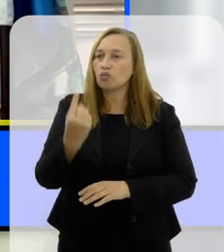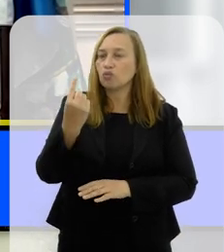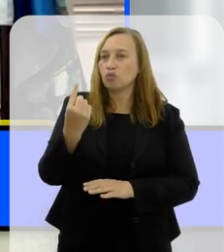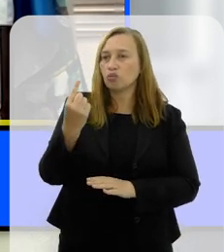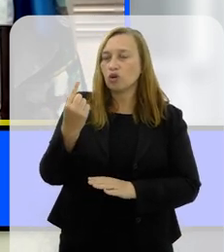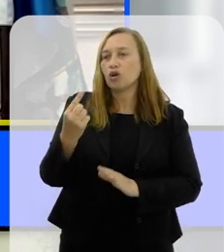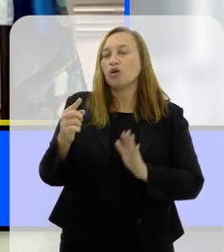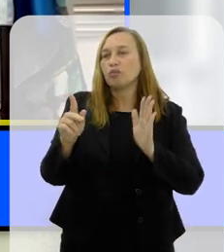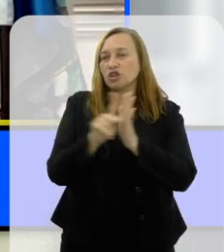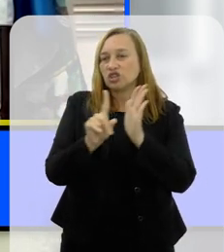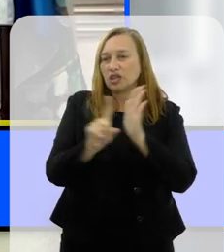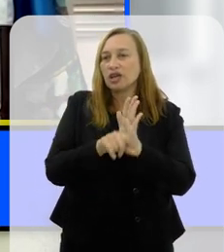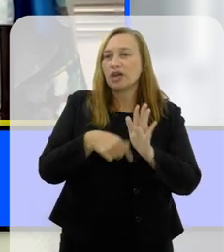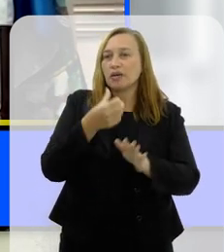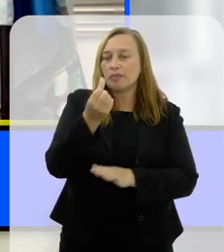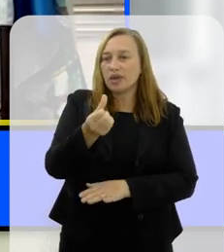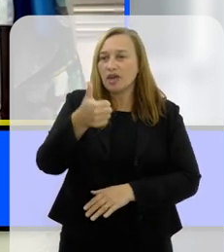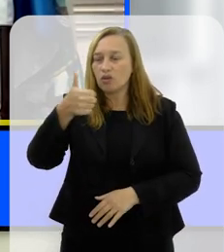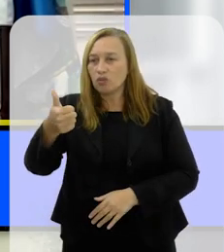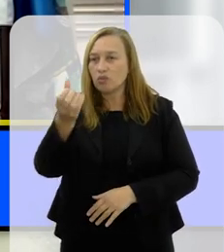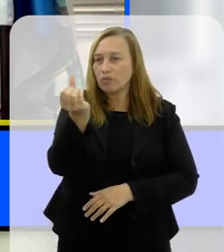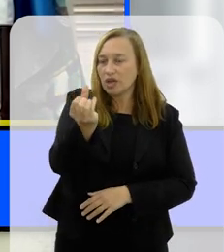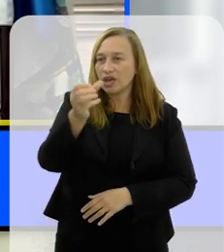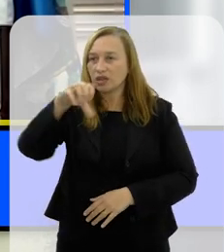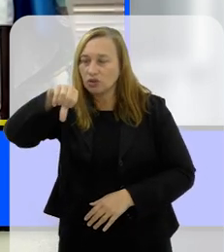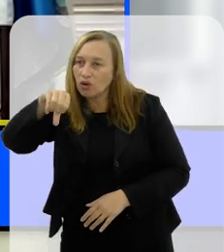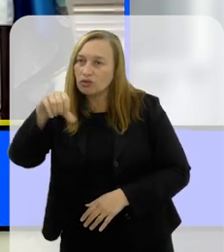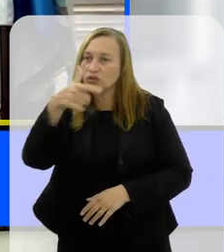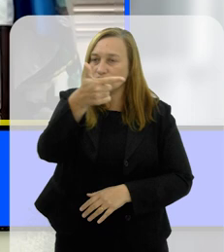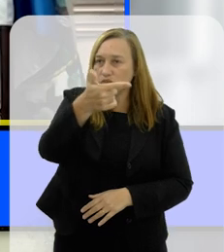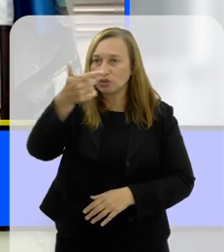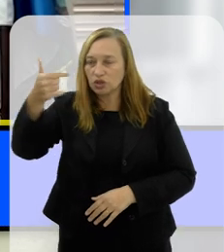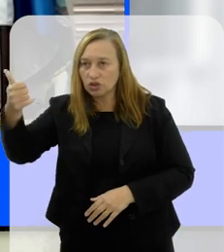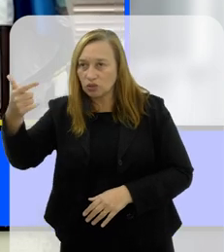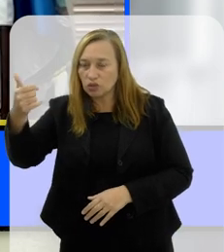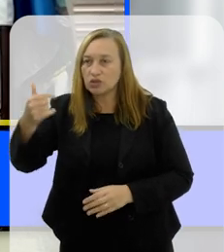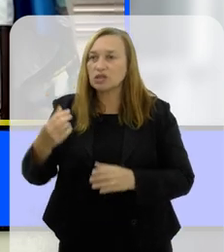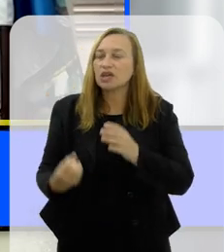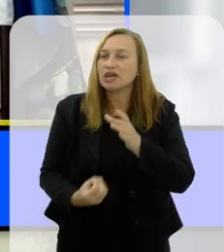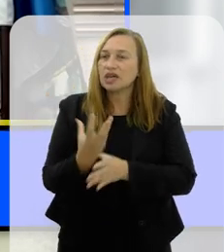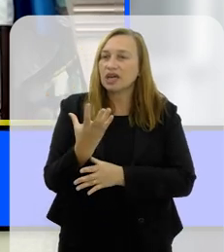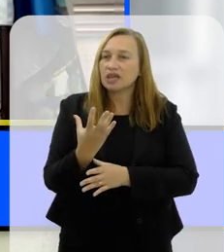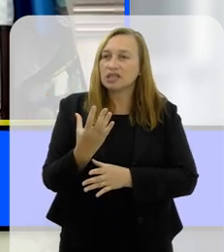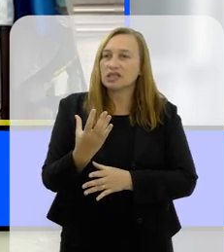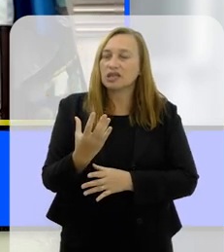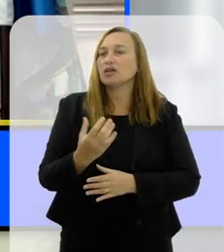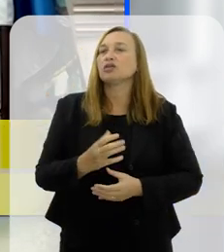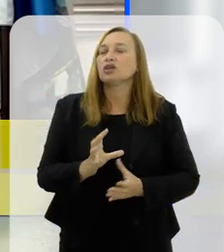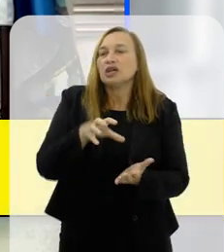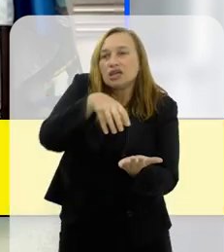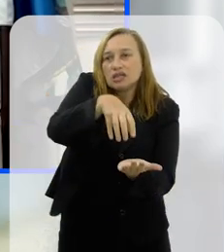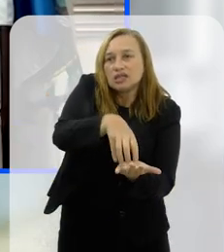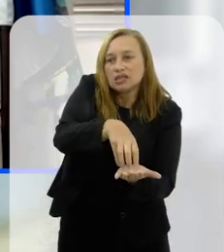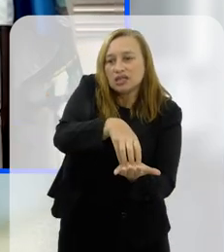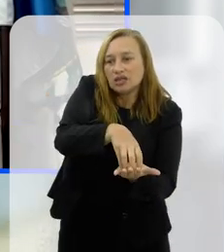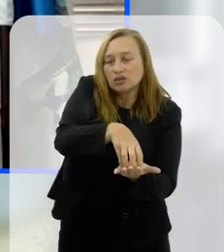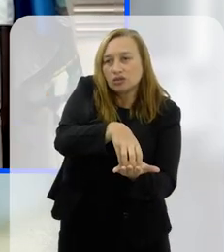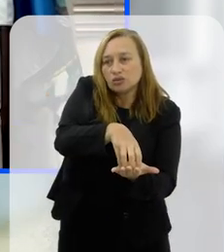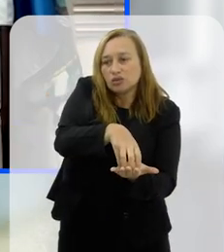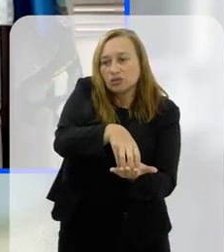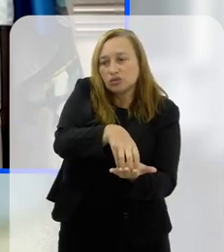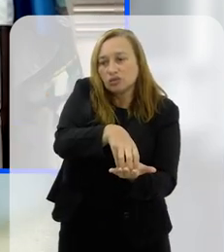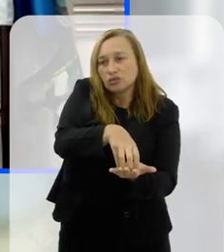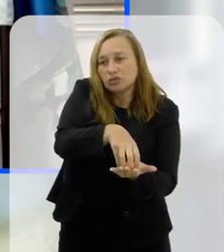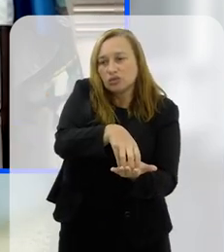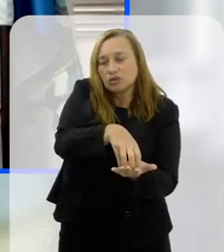de lei dele é 6169 de 2 12 né que implanta eh implantação dois centros de